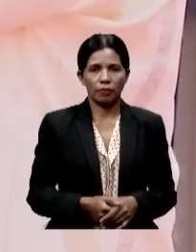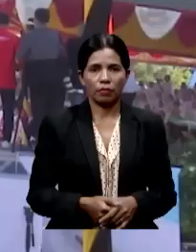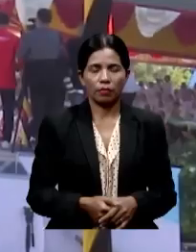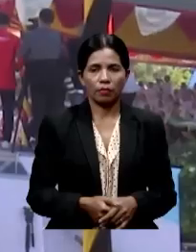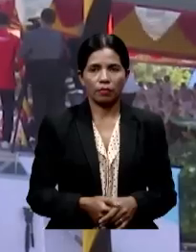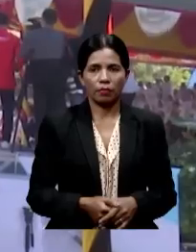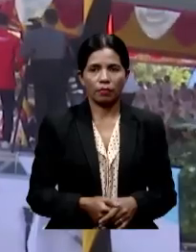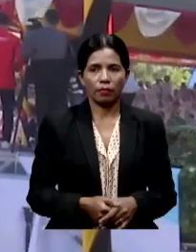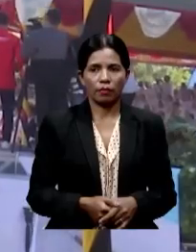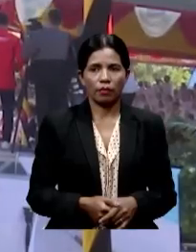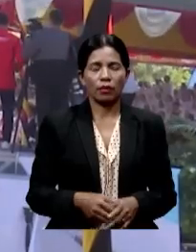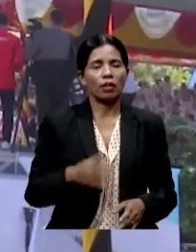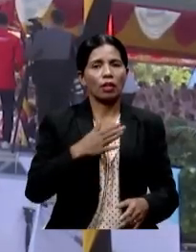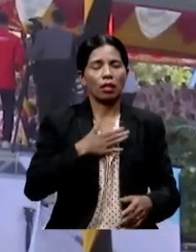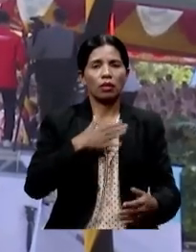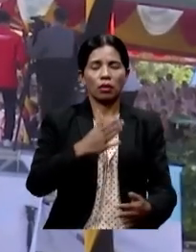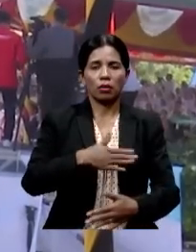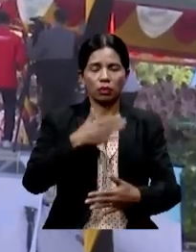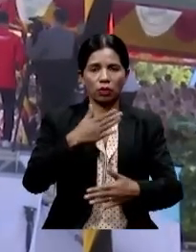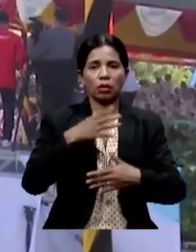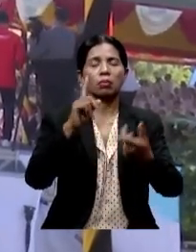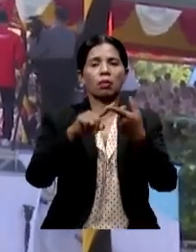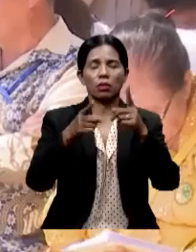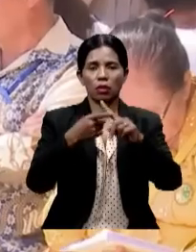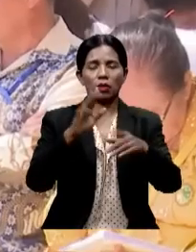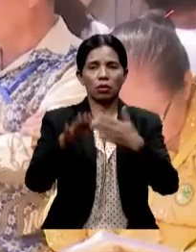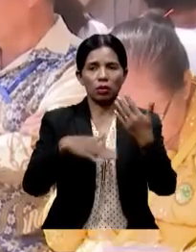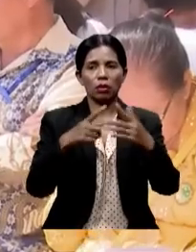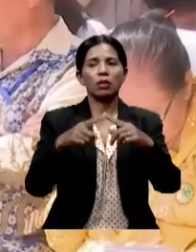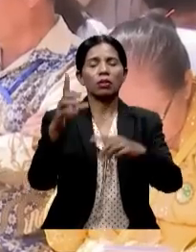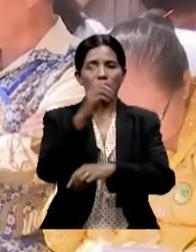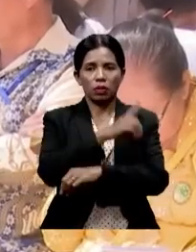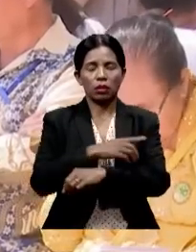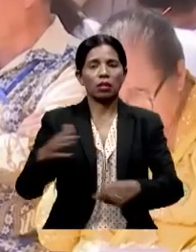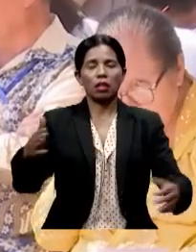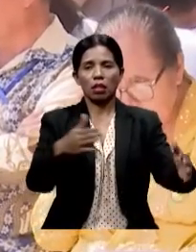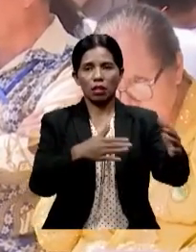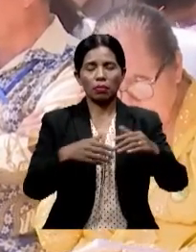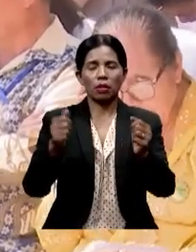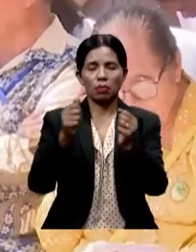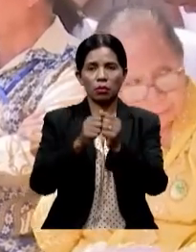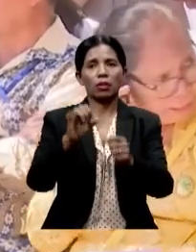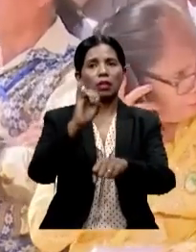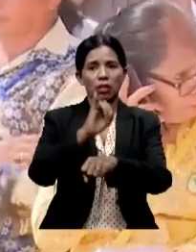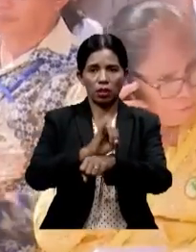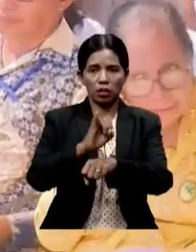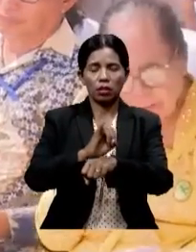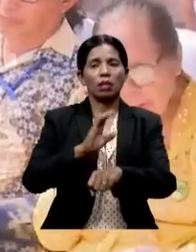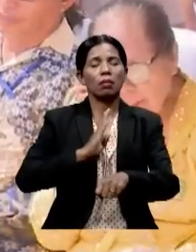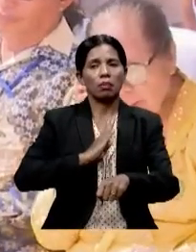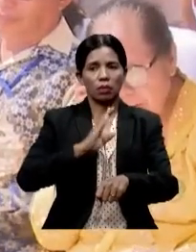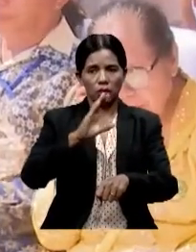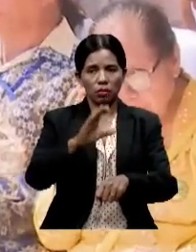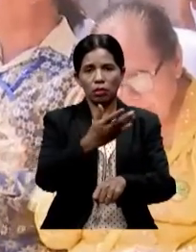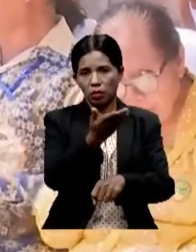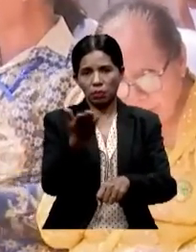Ao nexolo, no gratidão, ba malo sirohoto nebe ohin haliburi e catedral baucaune. Itabot